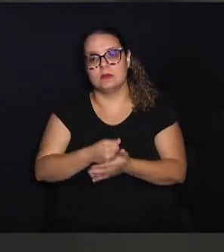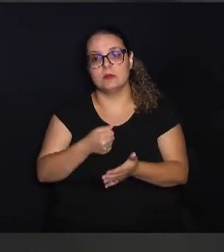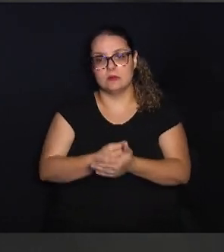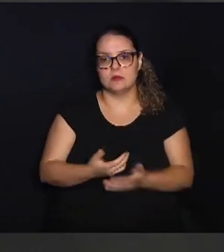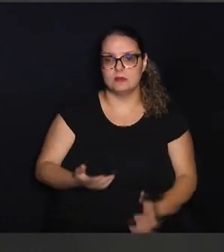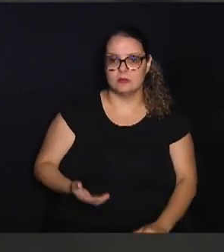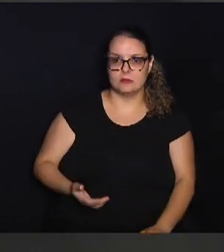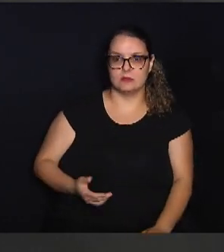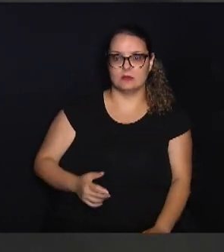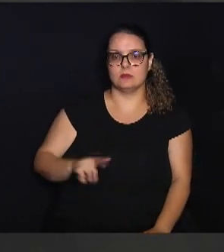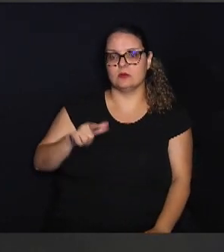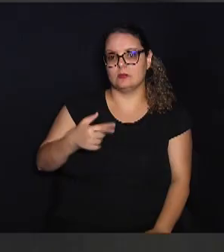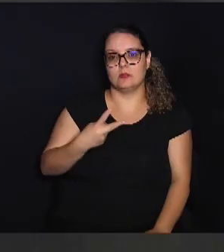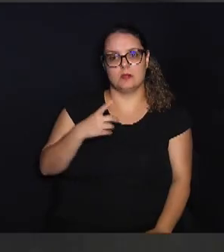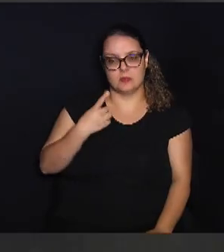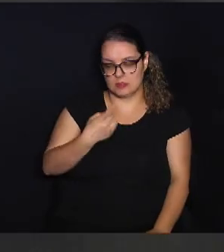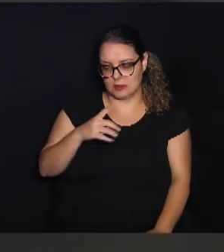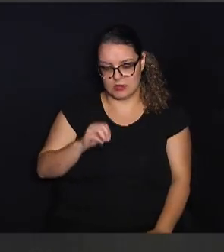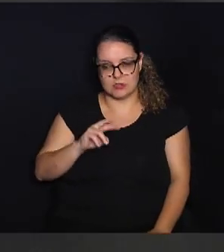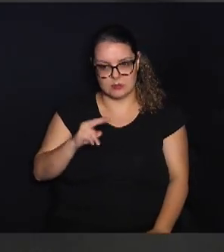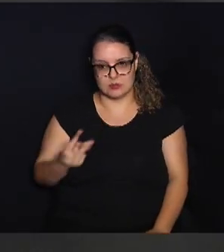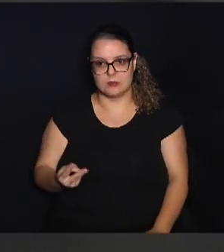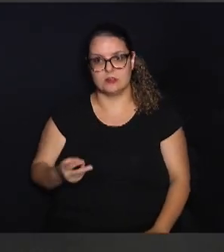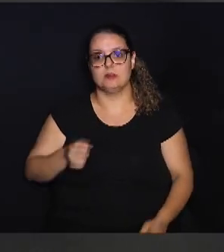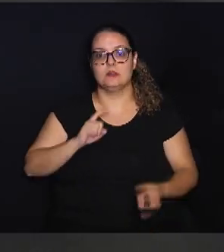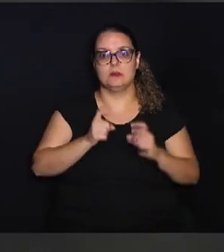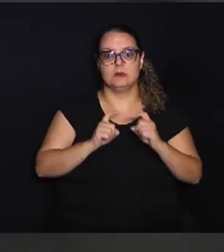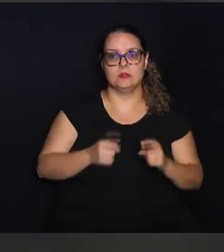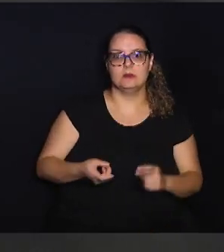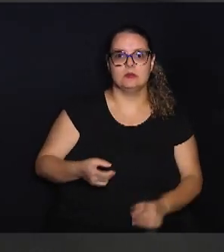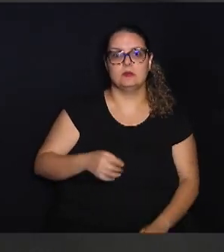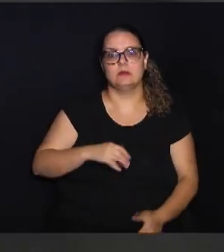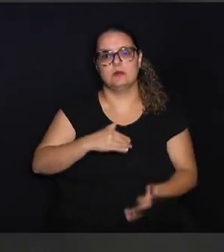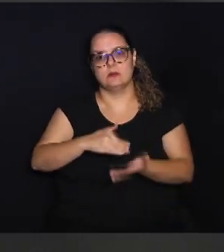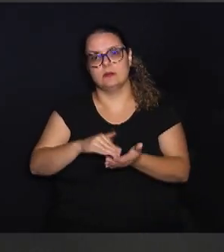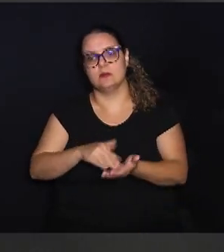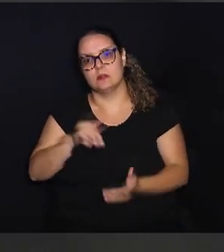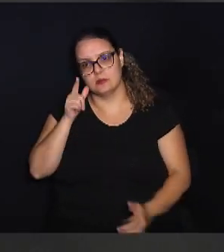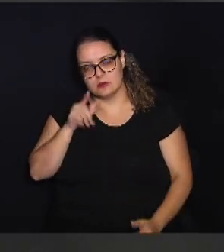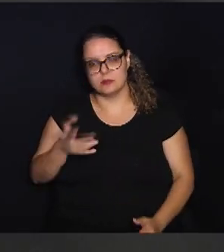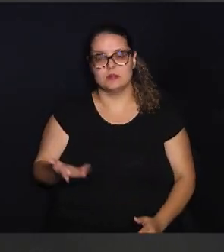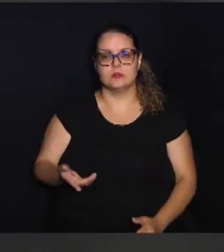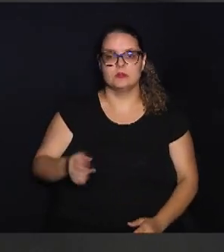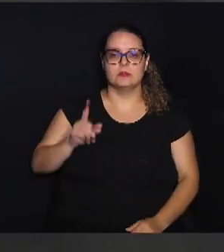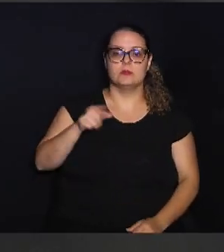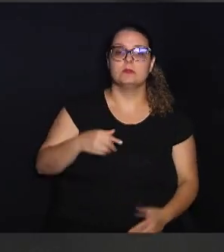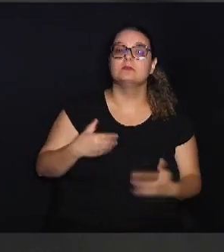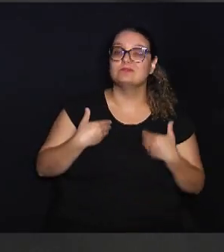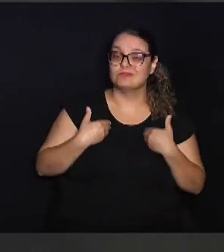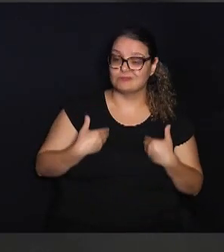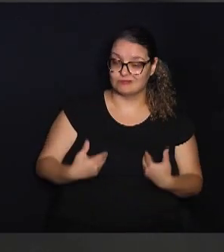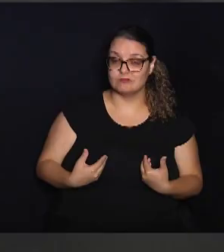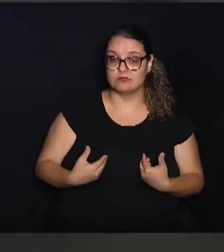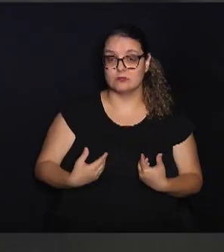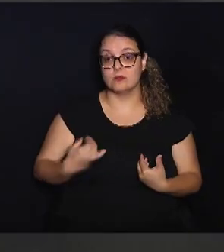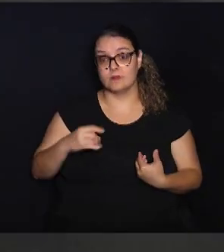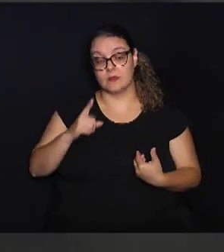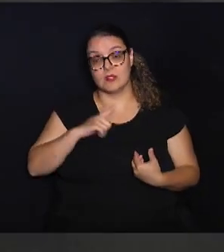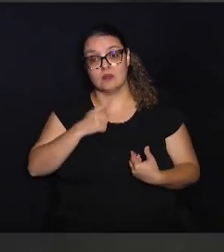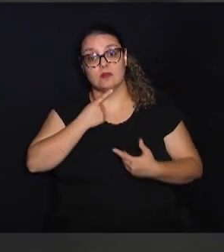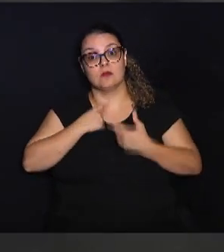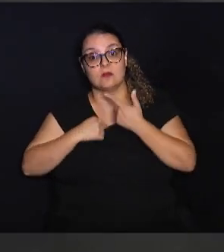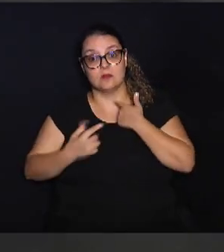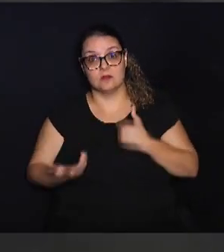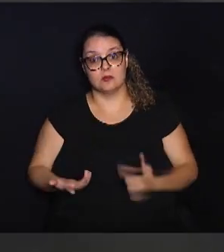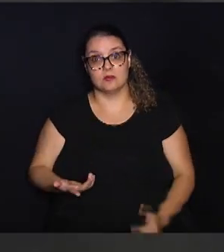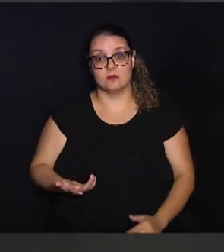Depois de 10 vezes você reunir com o secretário, ele vai lá e consegue. Então é muito cansativo, né? Se houvesse vontade